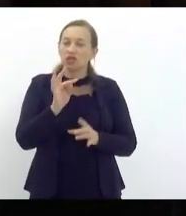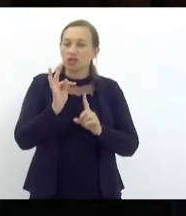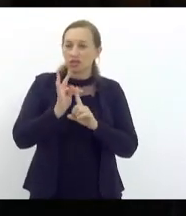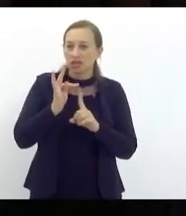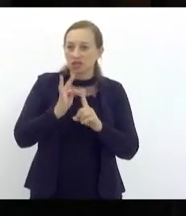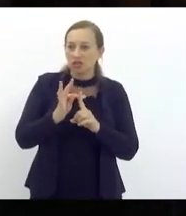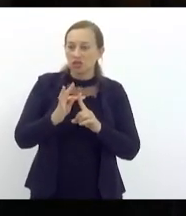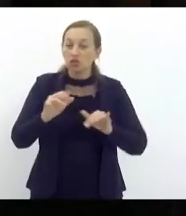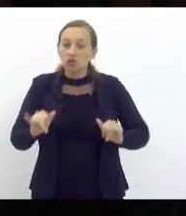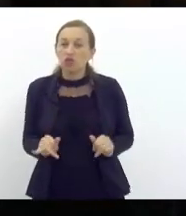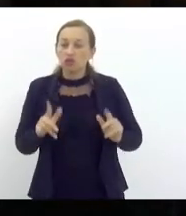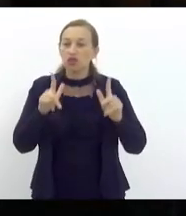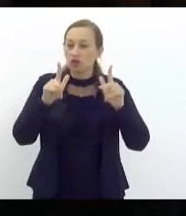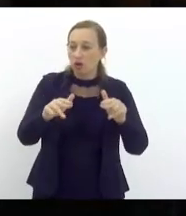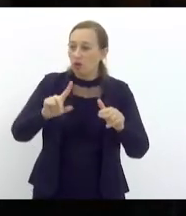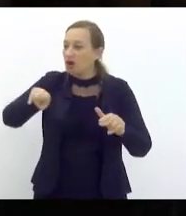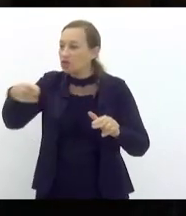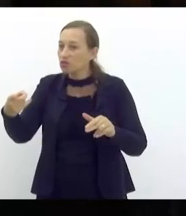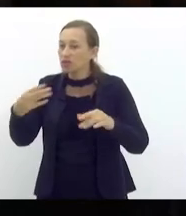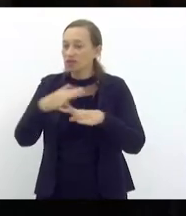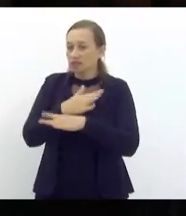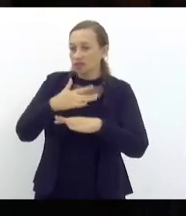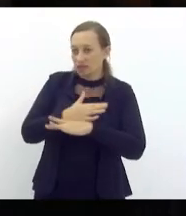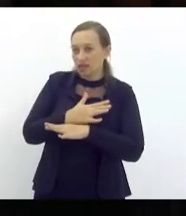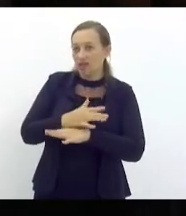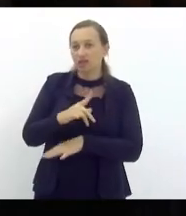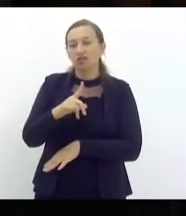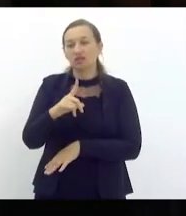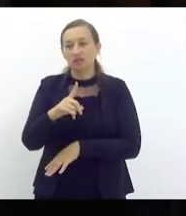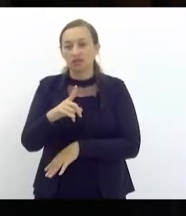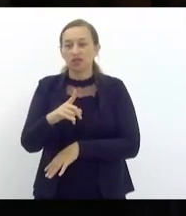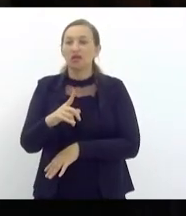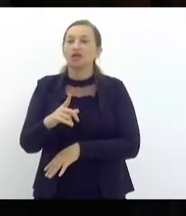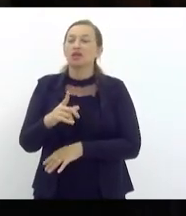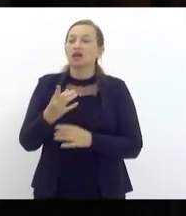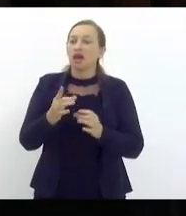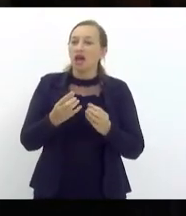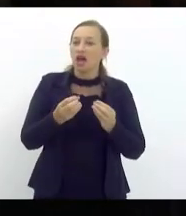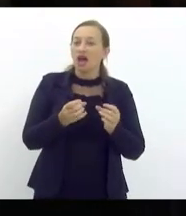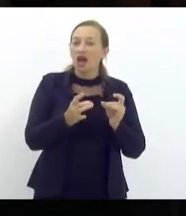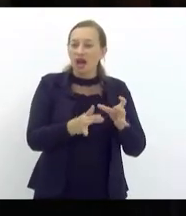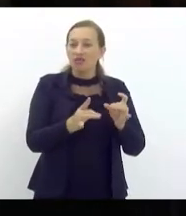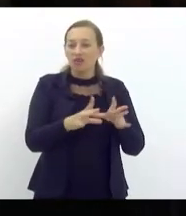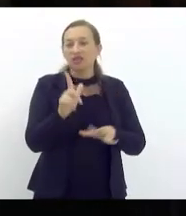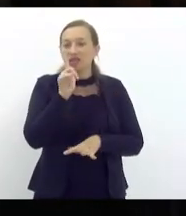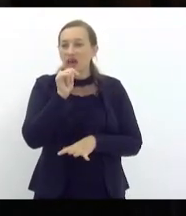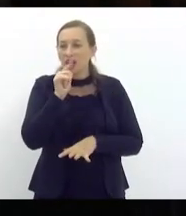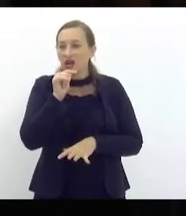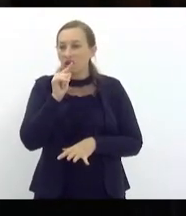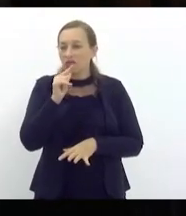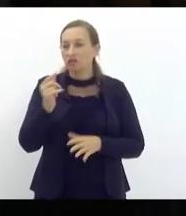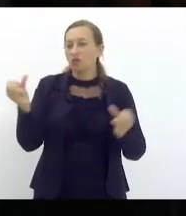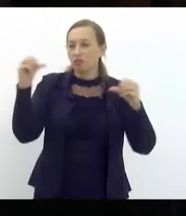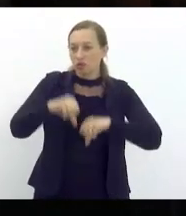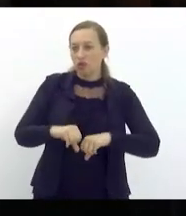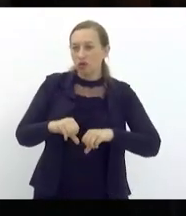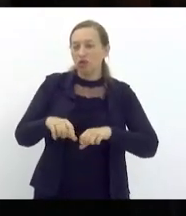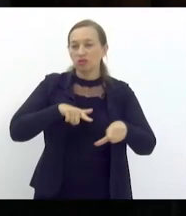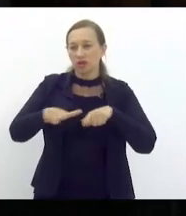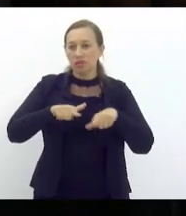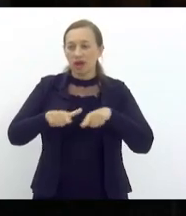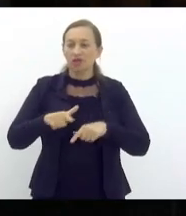pelo que várias cidades do Estado do Rio passaram a privatização da água que só prejudica o serviço aumenta a tarifa para as